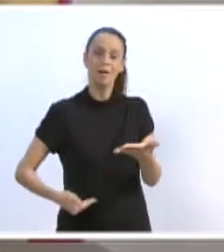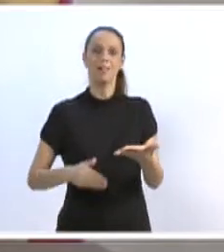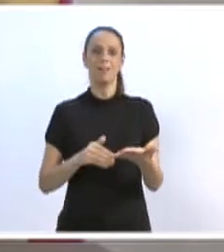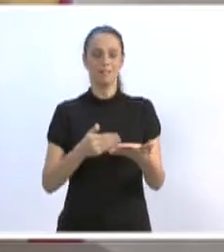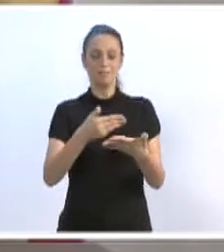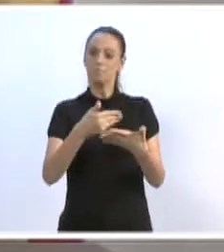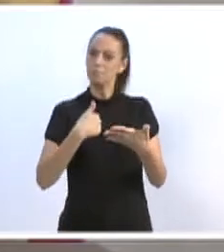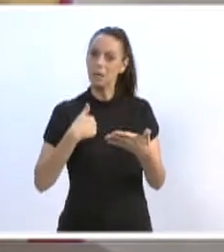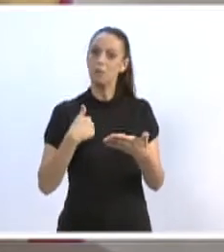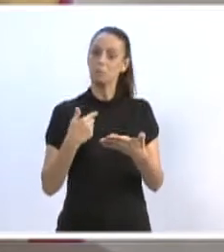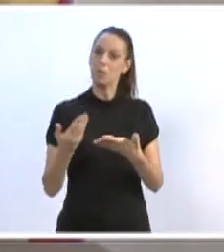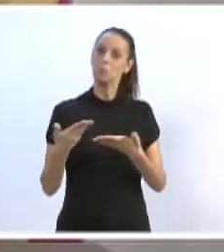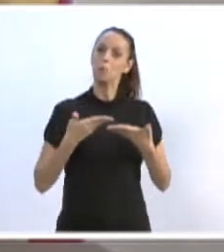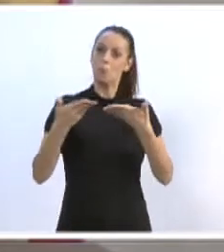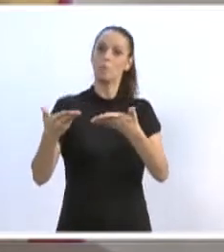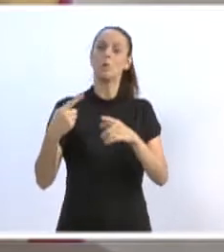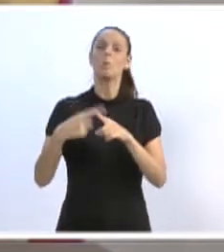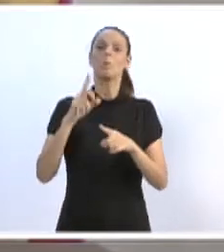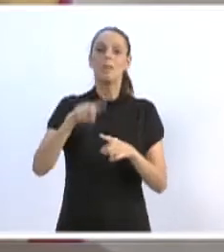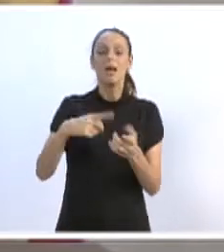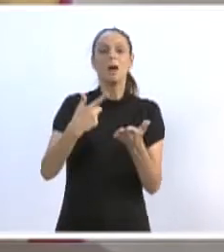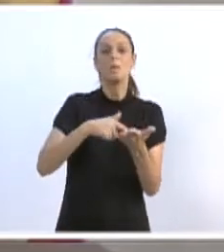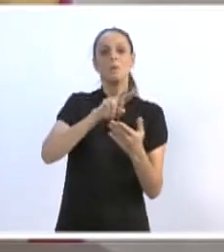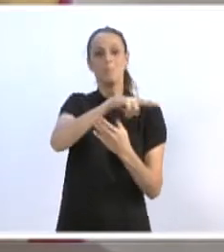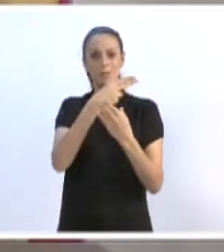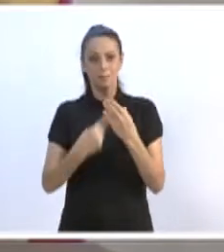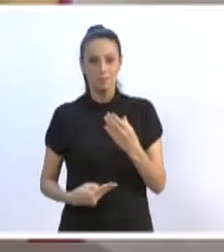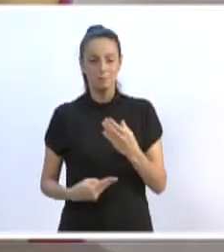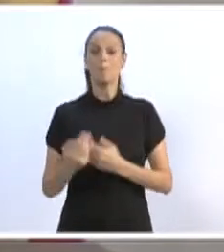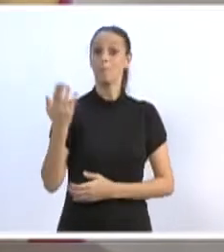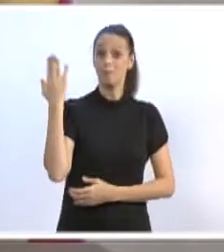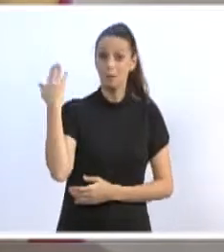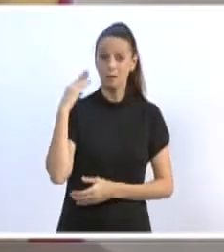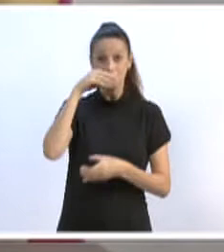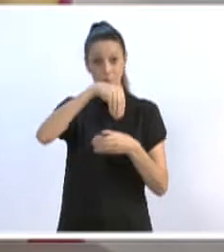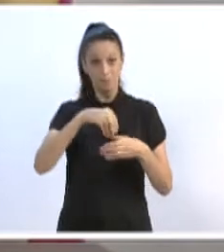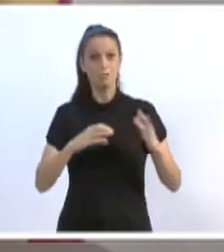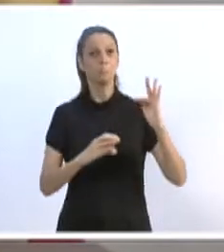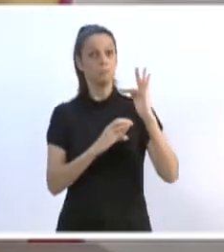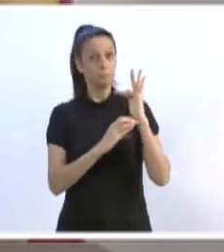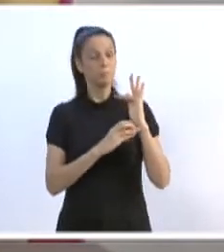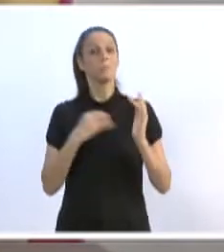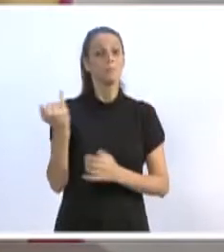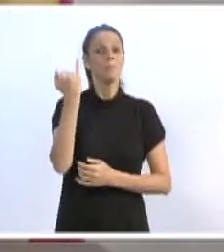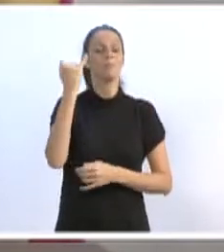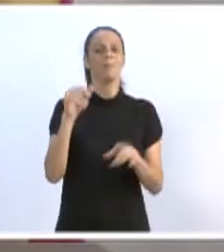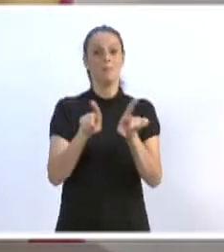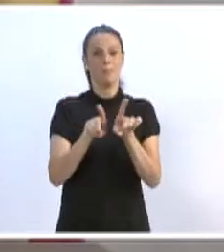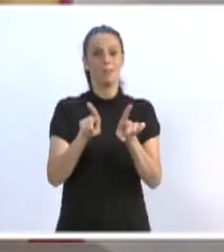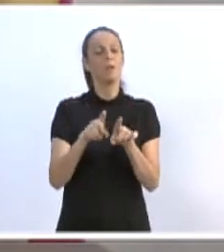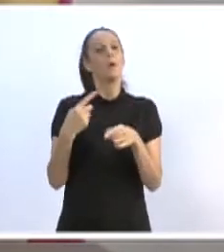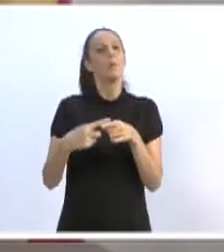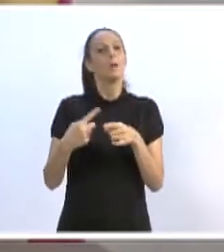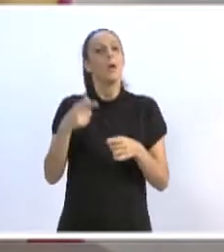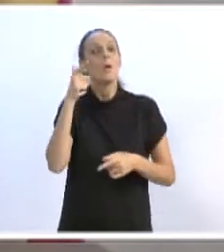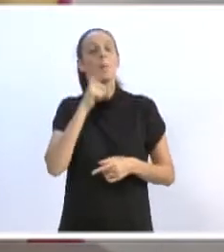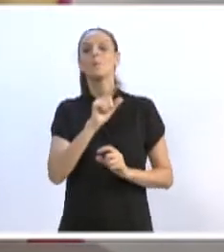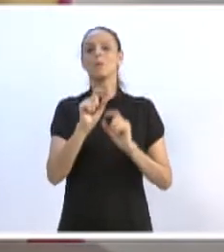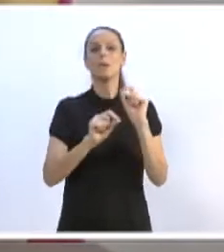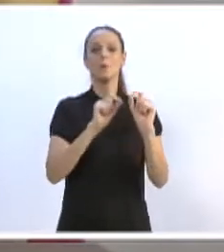convidado à época, vereador Adriano, pela presidente do IBGE, pela doutora Vasmalha, a escrever